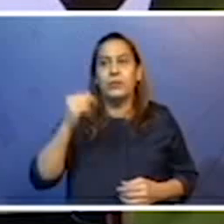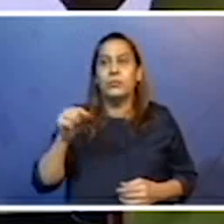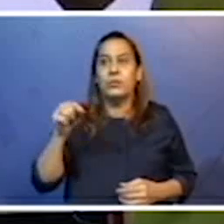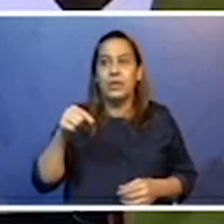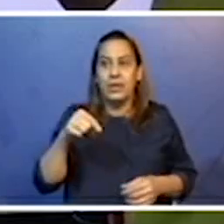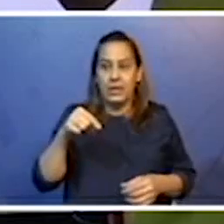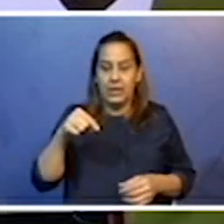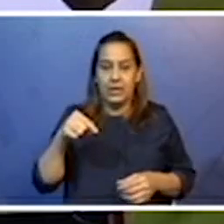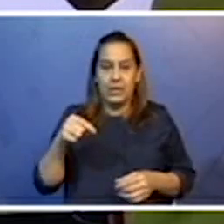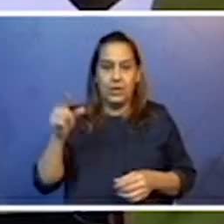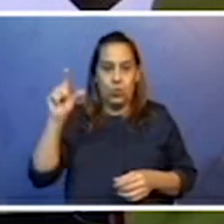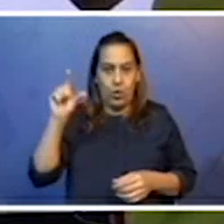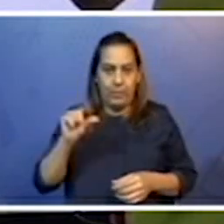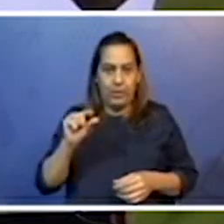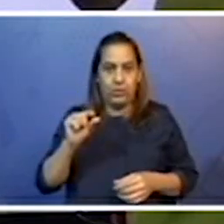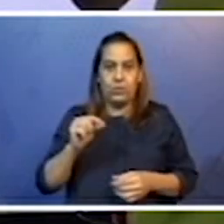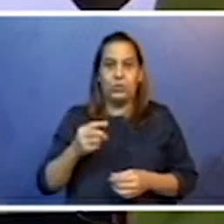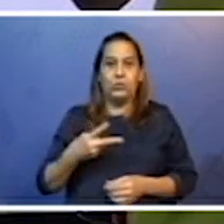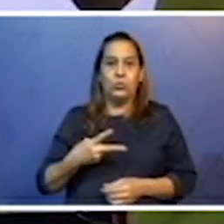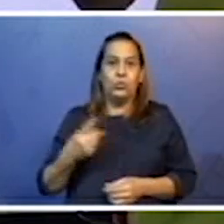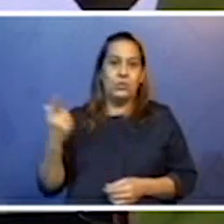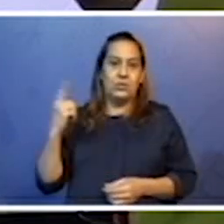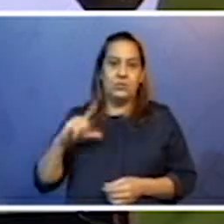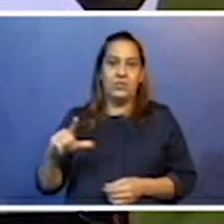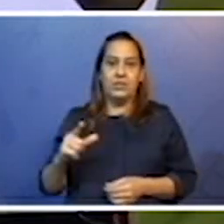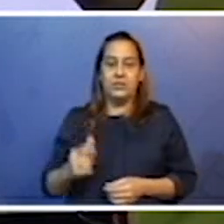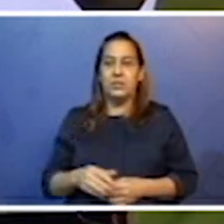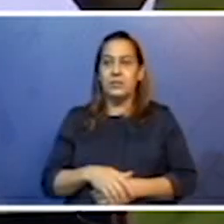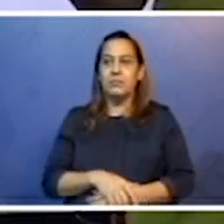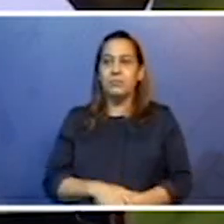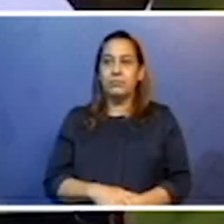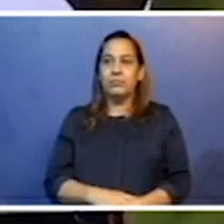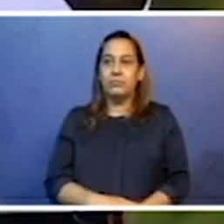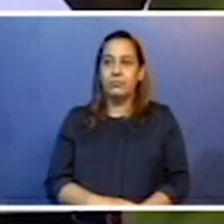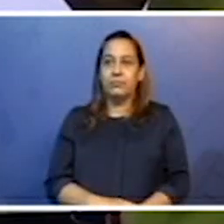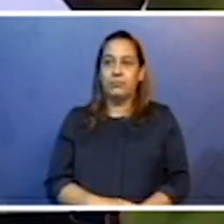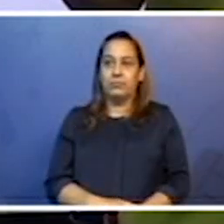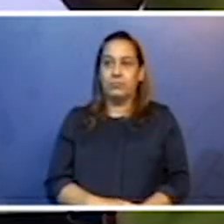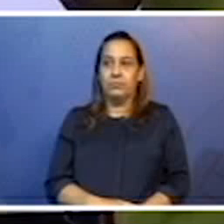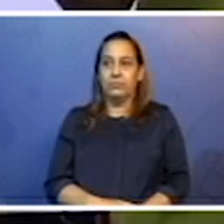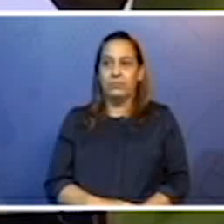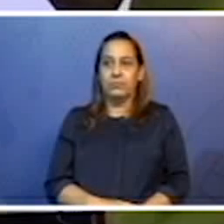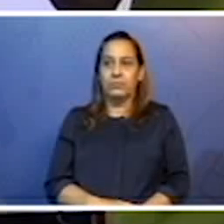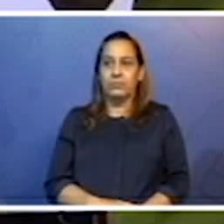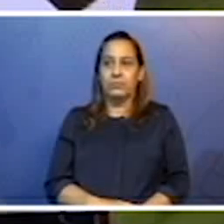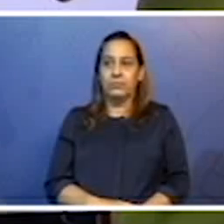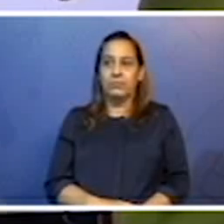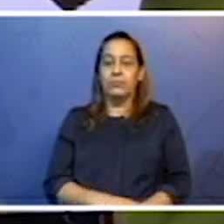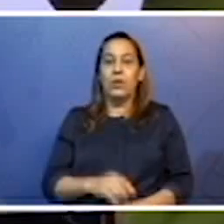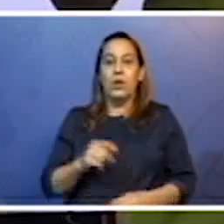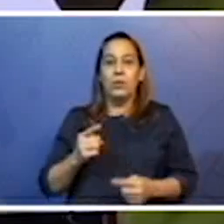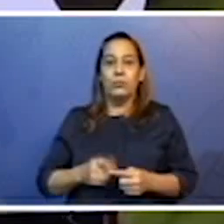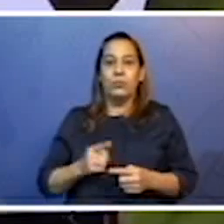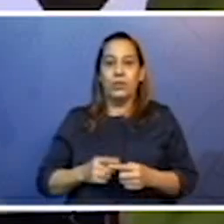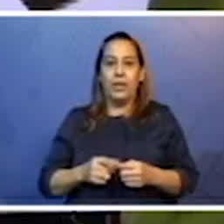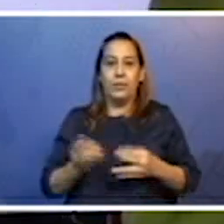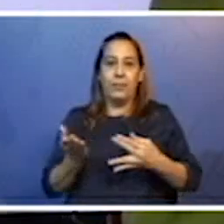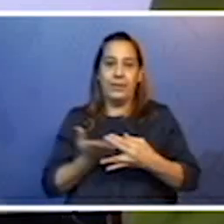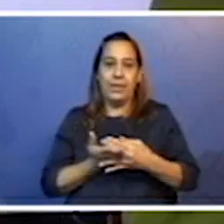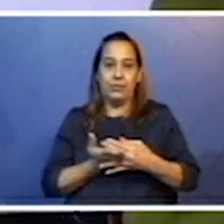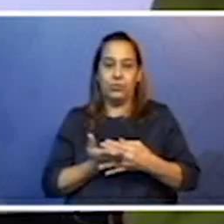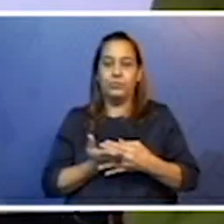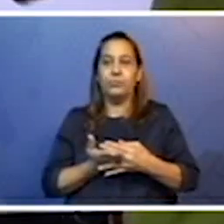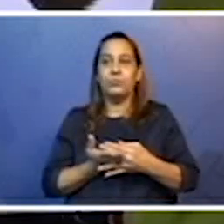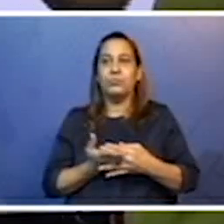aqui cabe duas vezes o recipiente daqui. Deu para entender? Porque aqui tem a metade, então eu